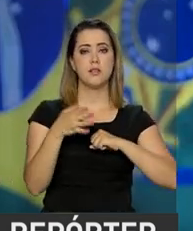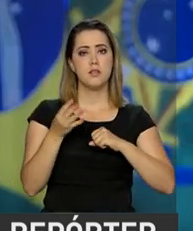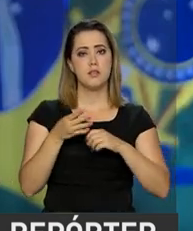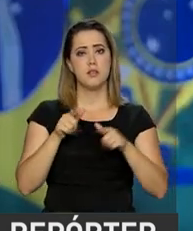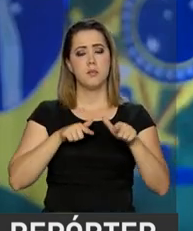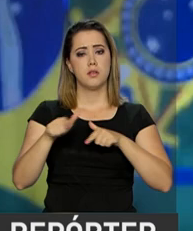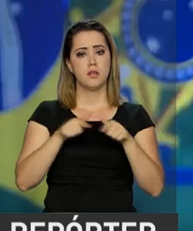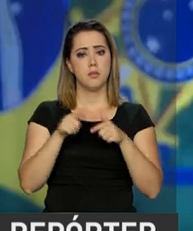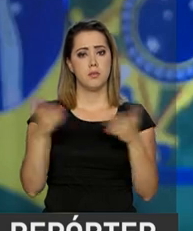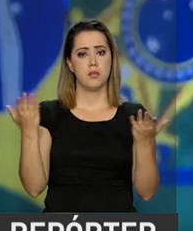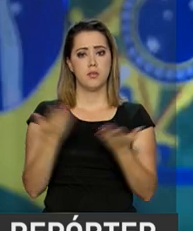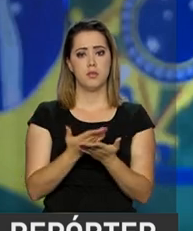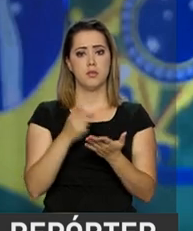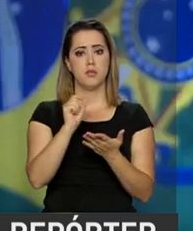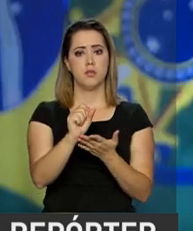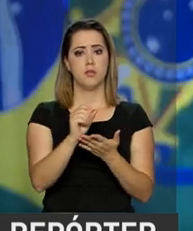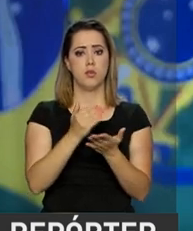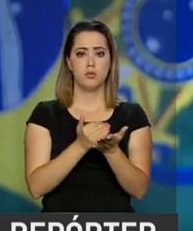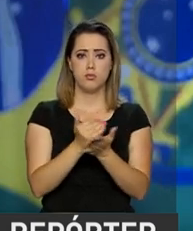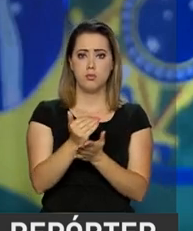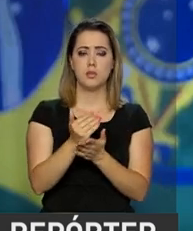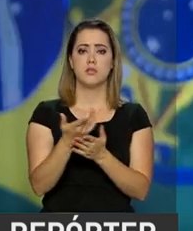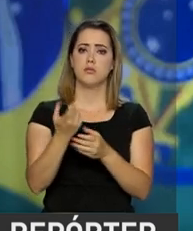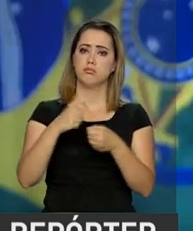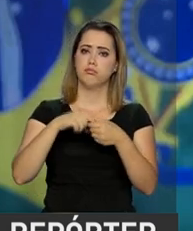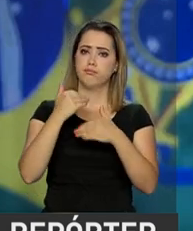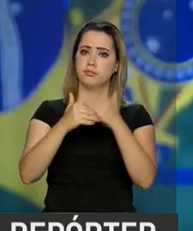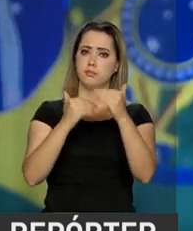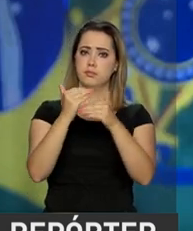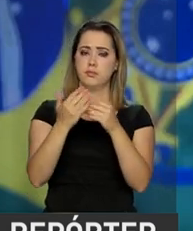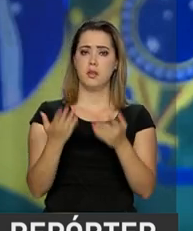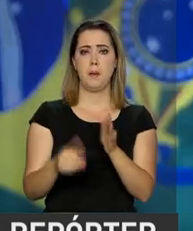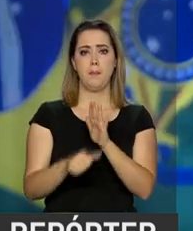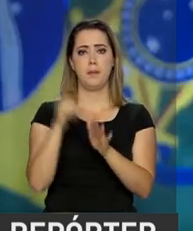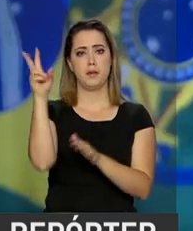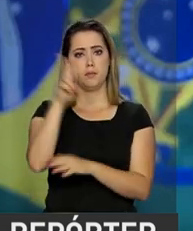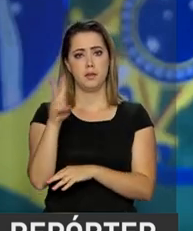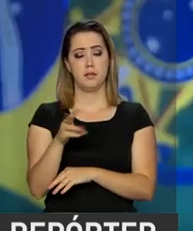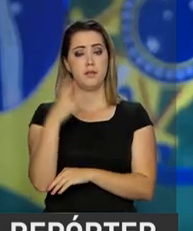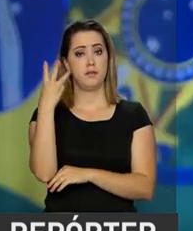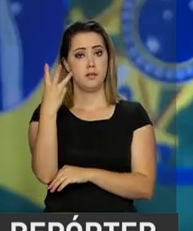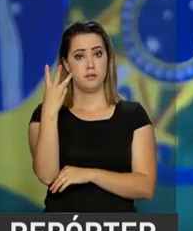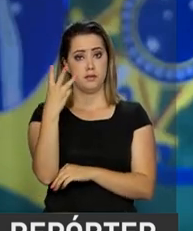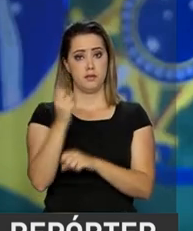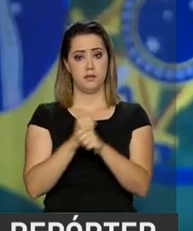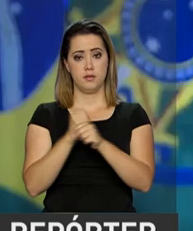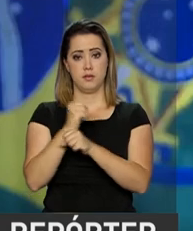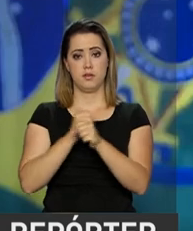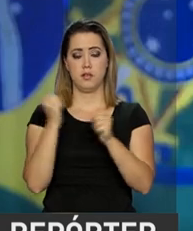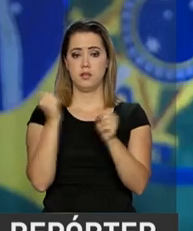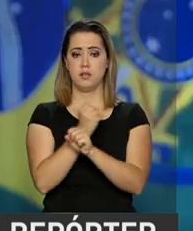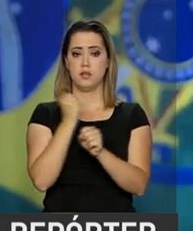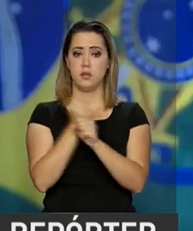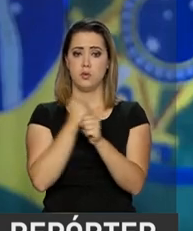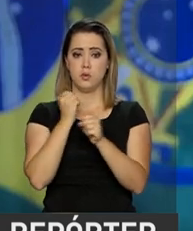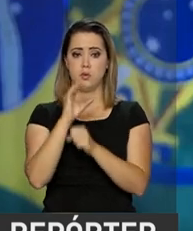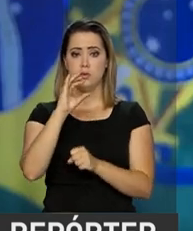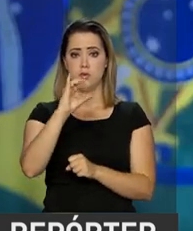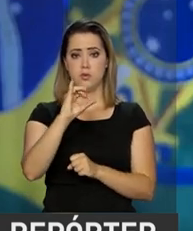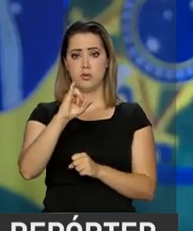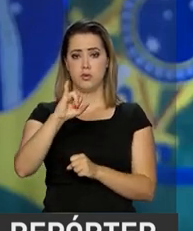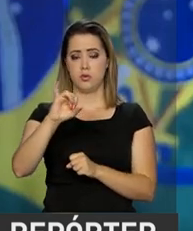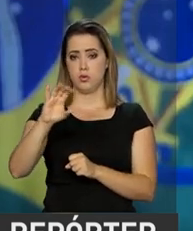empregadora está decolando e é a primeira vez em quase 3 anos que a construção civil para de